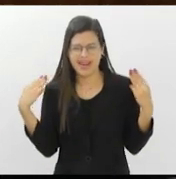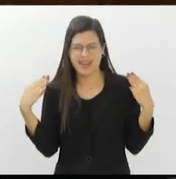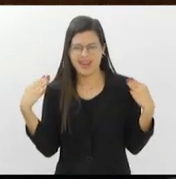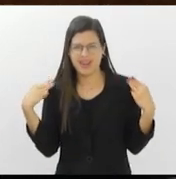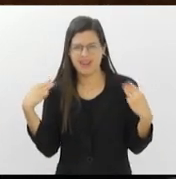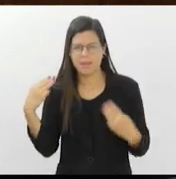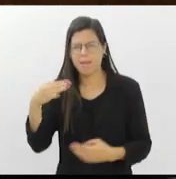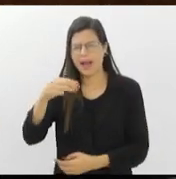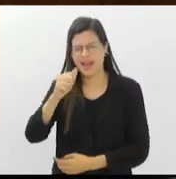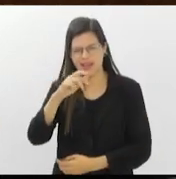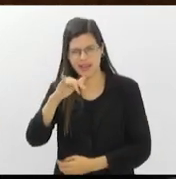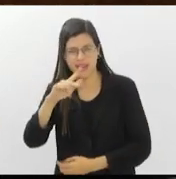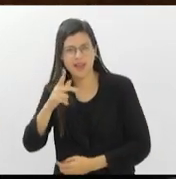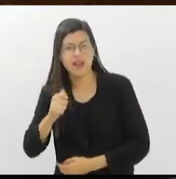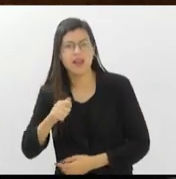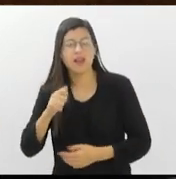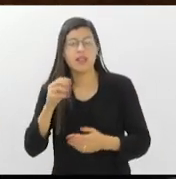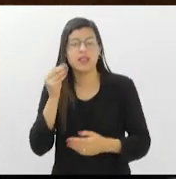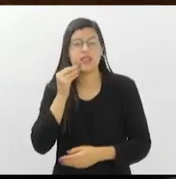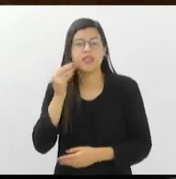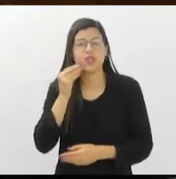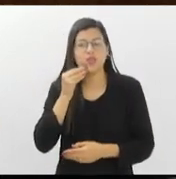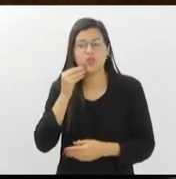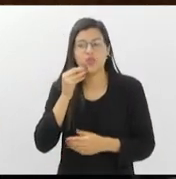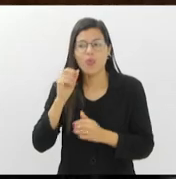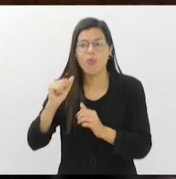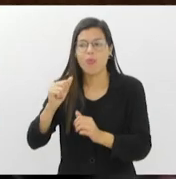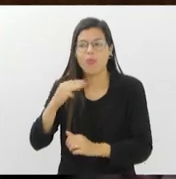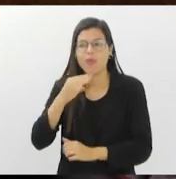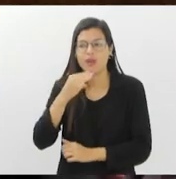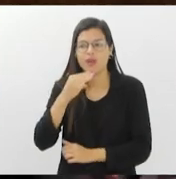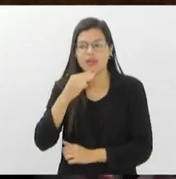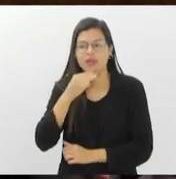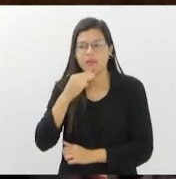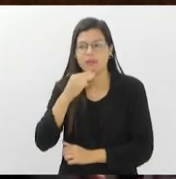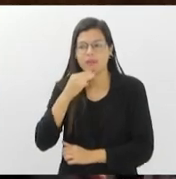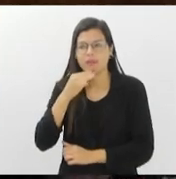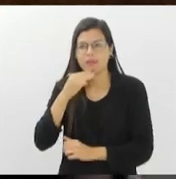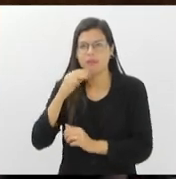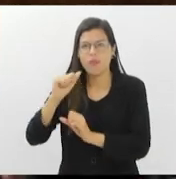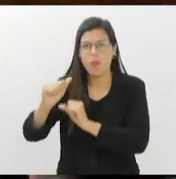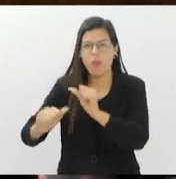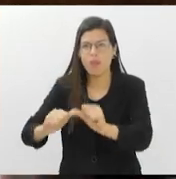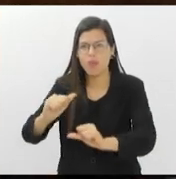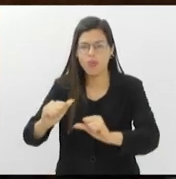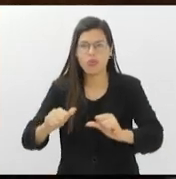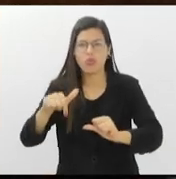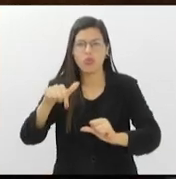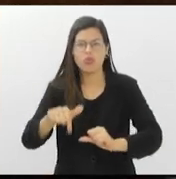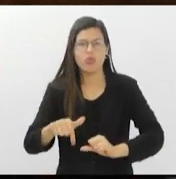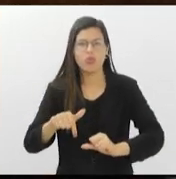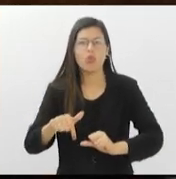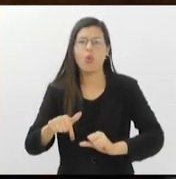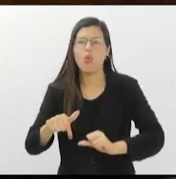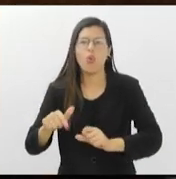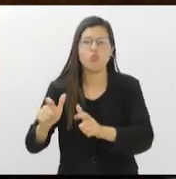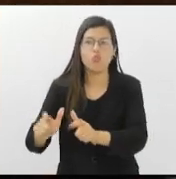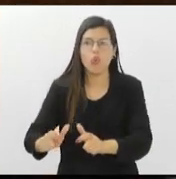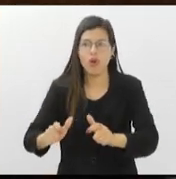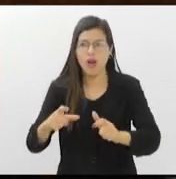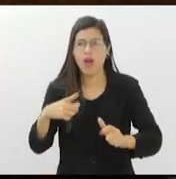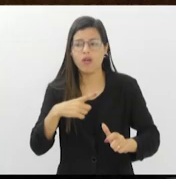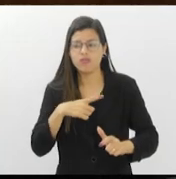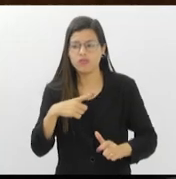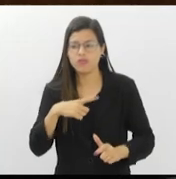Marambaia, alegando que era uma questão de segurança nacional. Imagina, com tantos problemas do Brasil, ameaças de golpe e